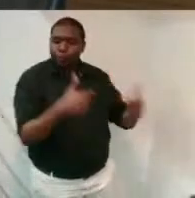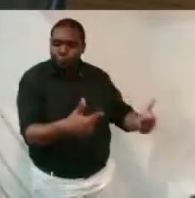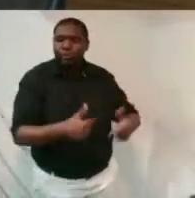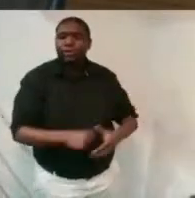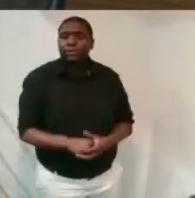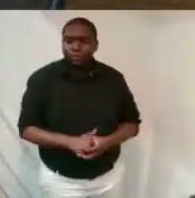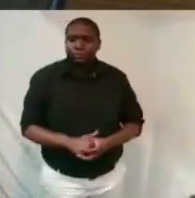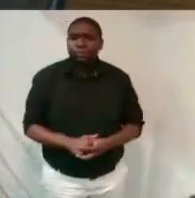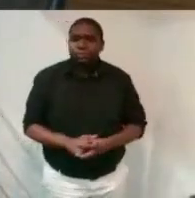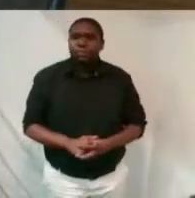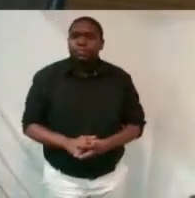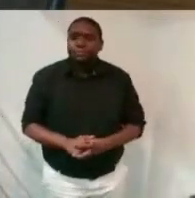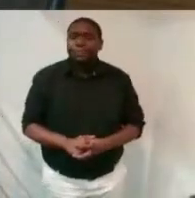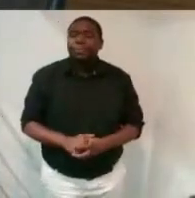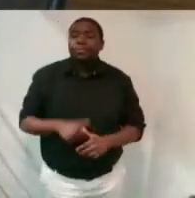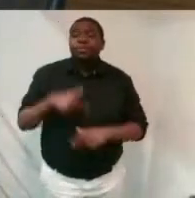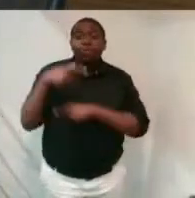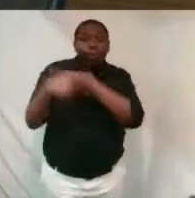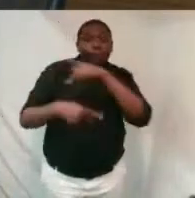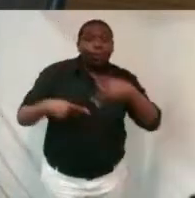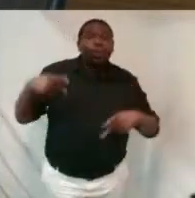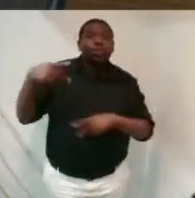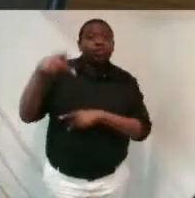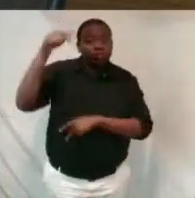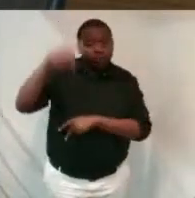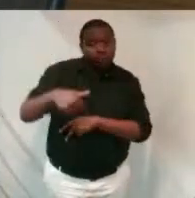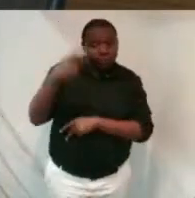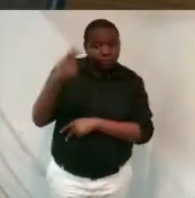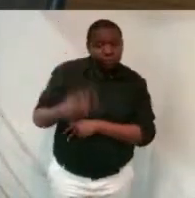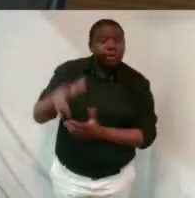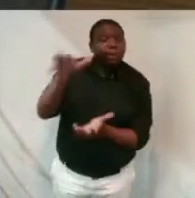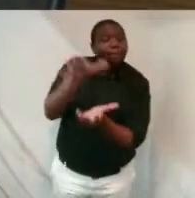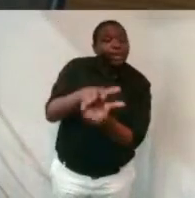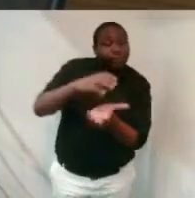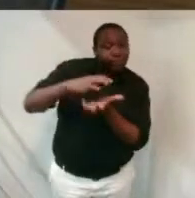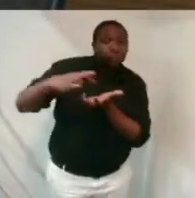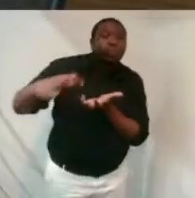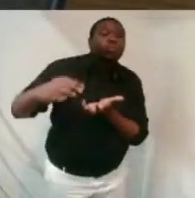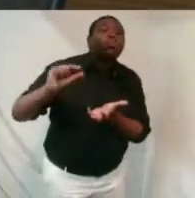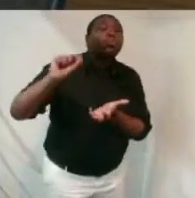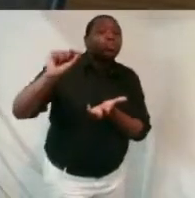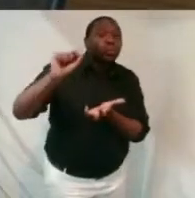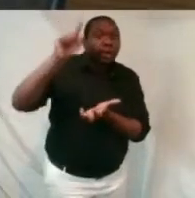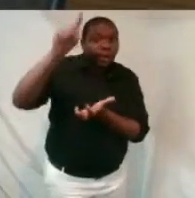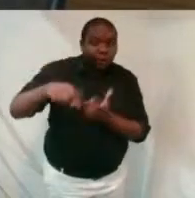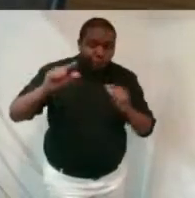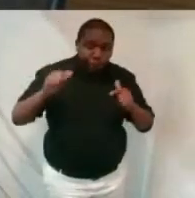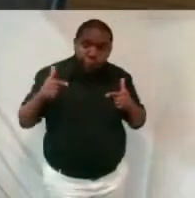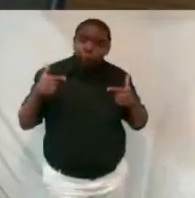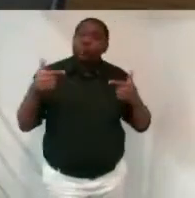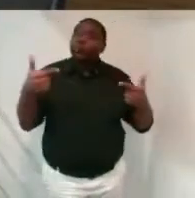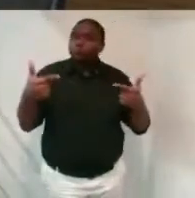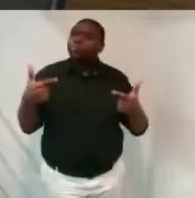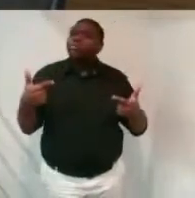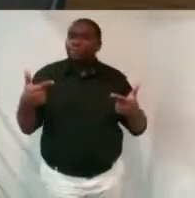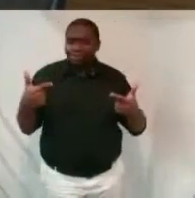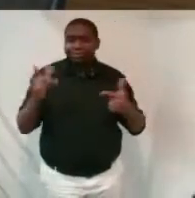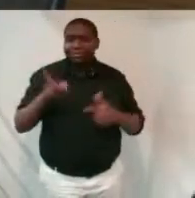povo que abraça a sua missão e vai à luta e sempre